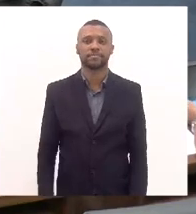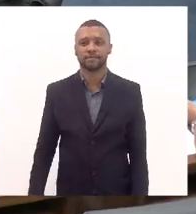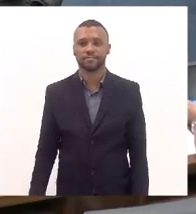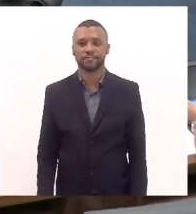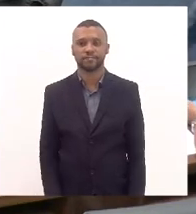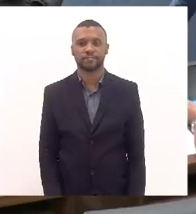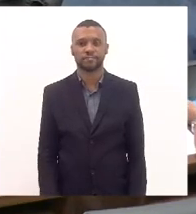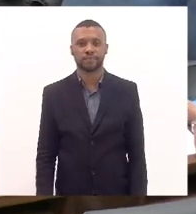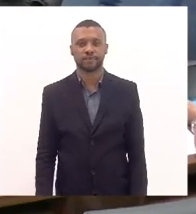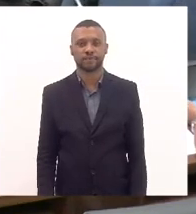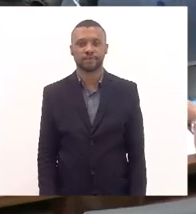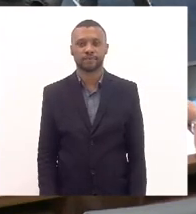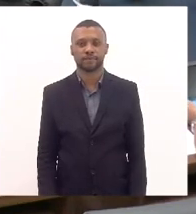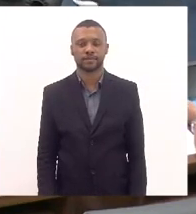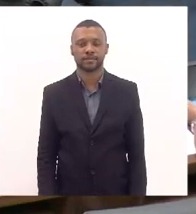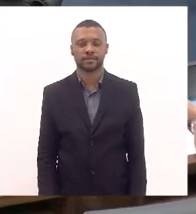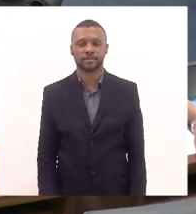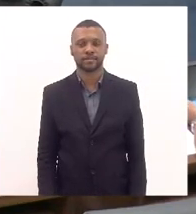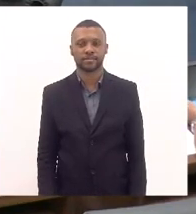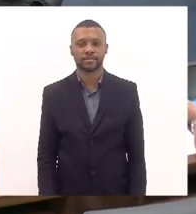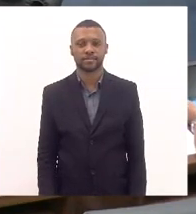E aí